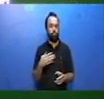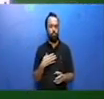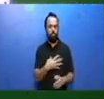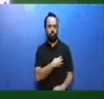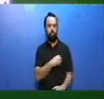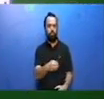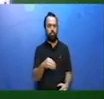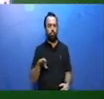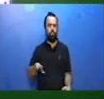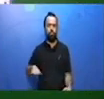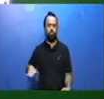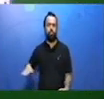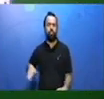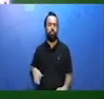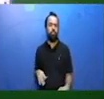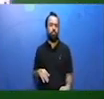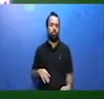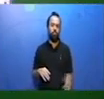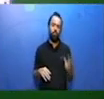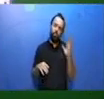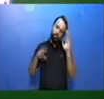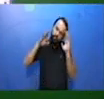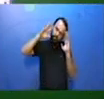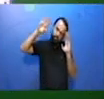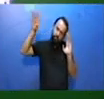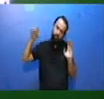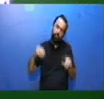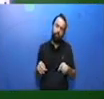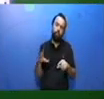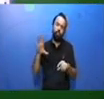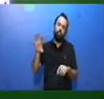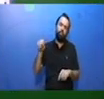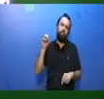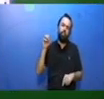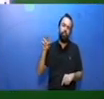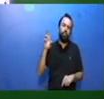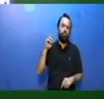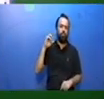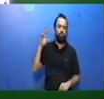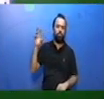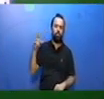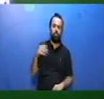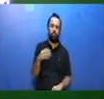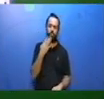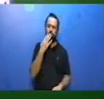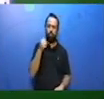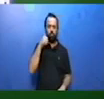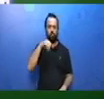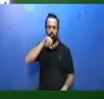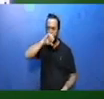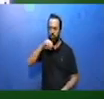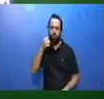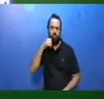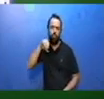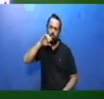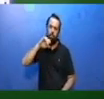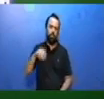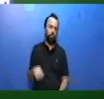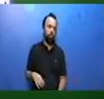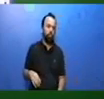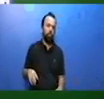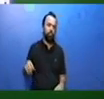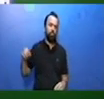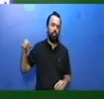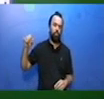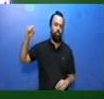No sonho, ouvi chamarem várias vezes, mamãe, mamãe. Mal a claridade do dia passou através das